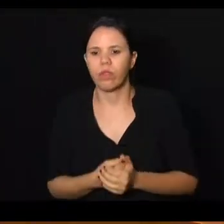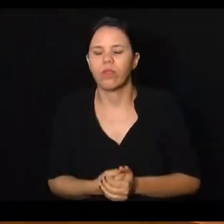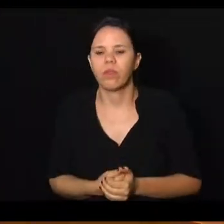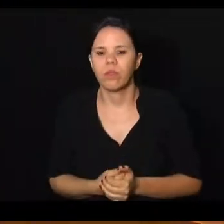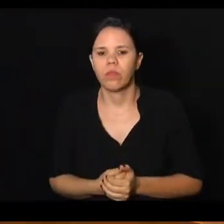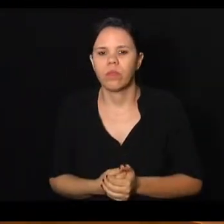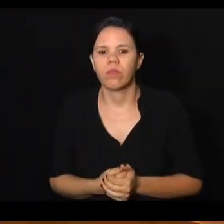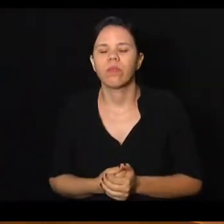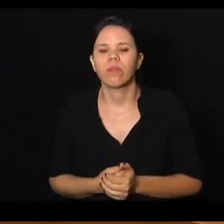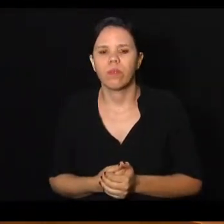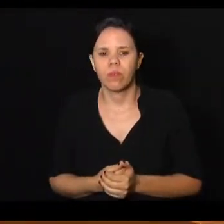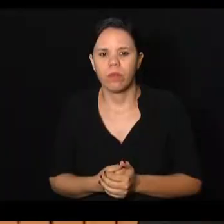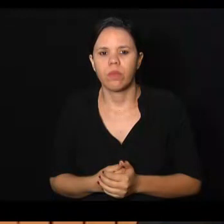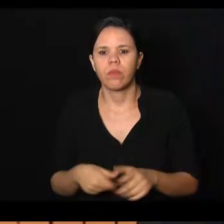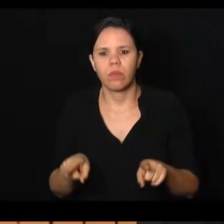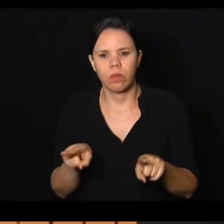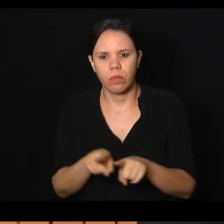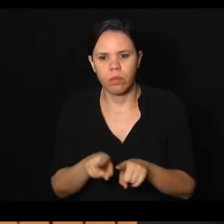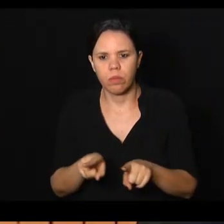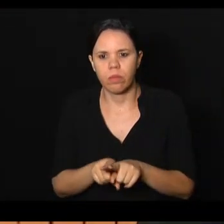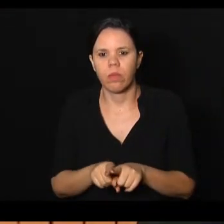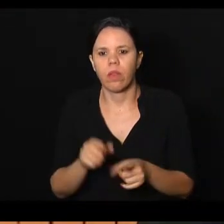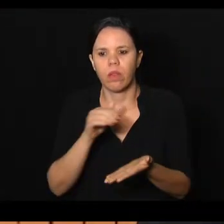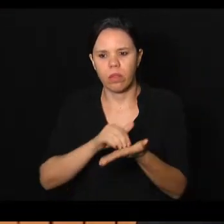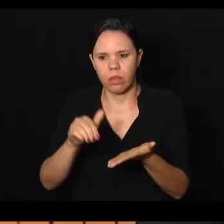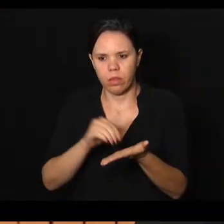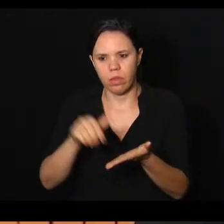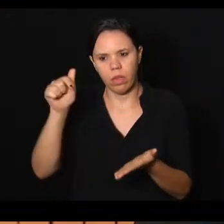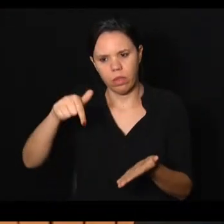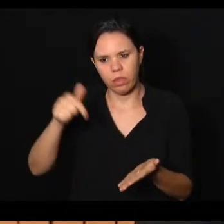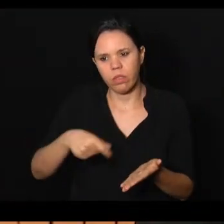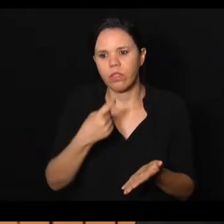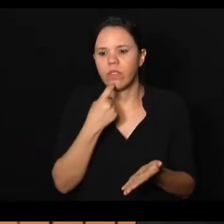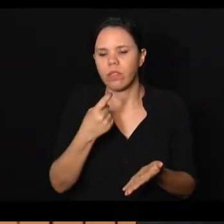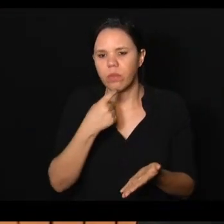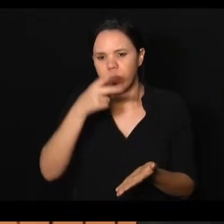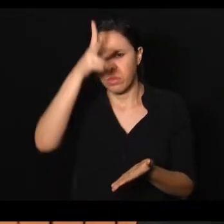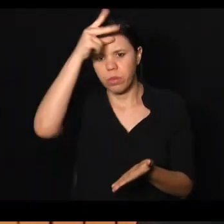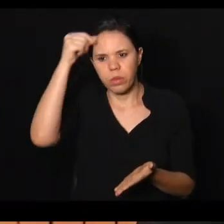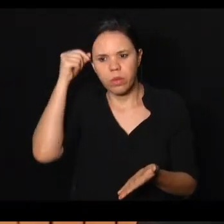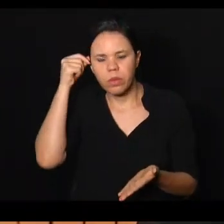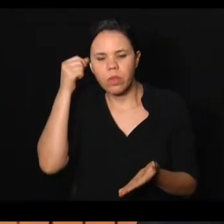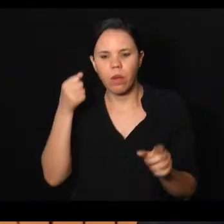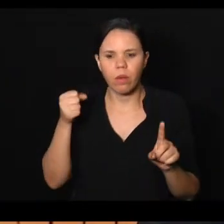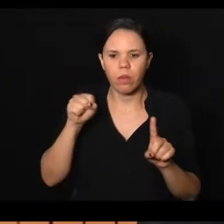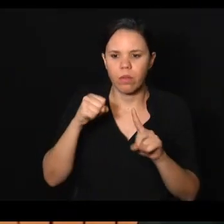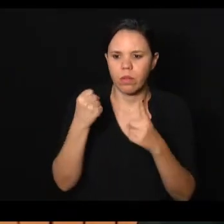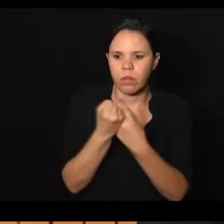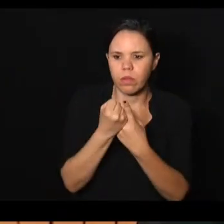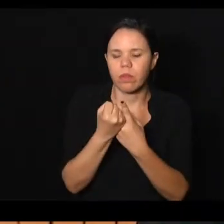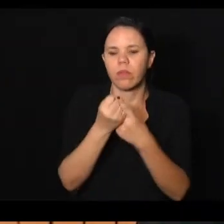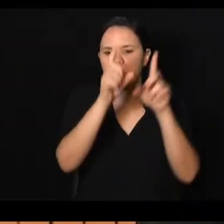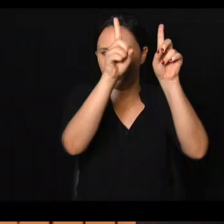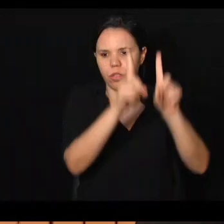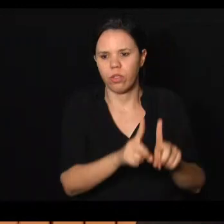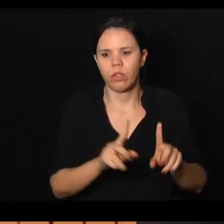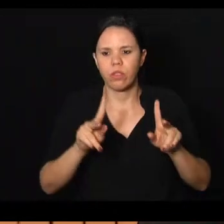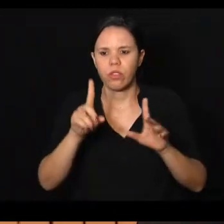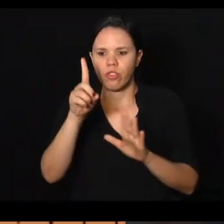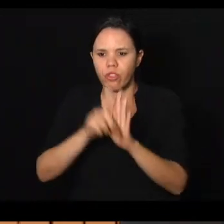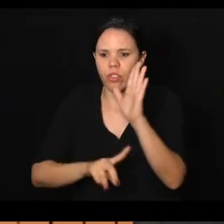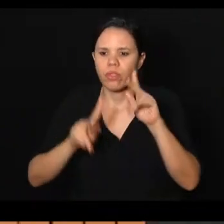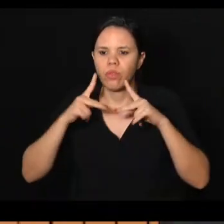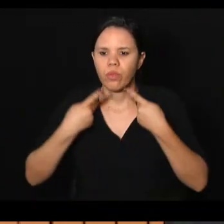E também a nossa secretária municipal de assistência social, pessoa com deficiência e direitos